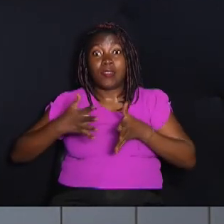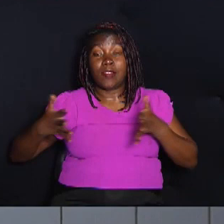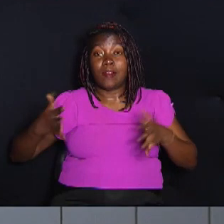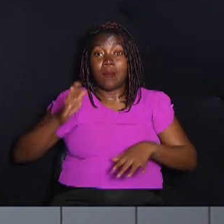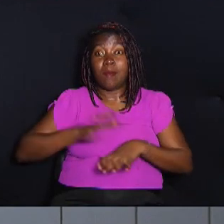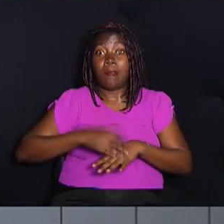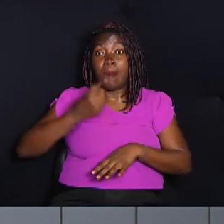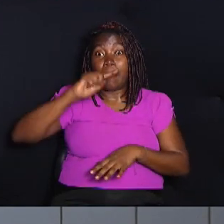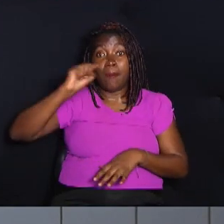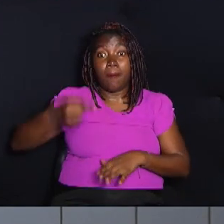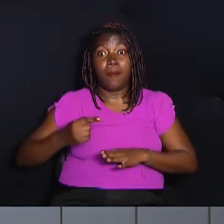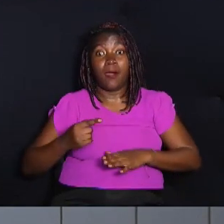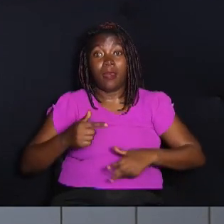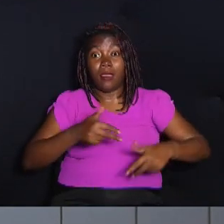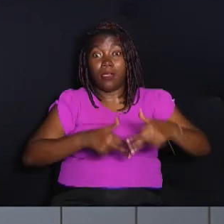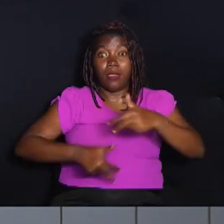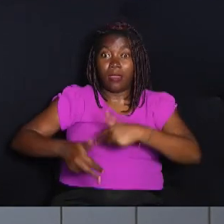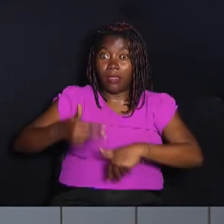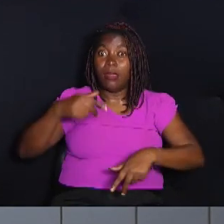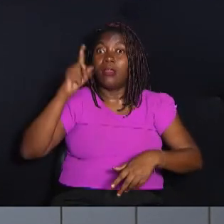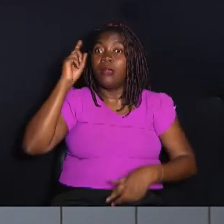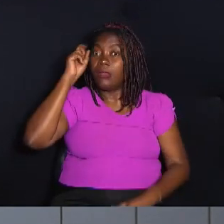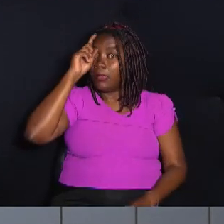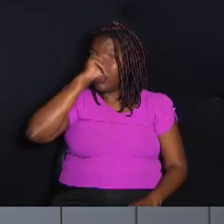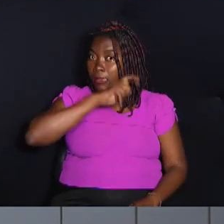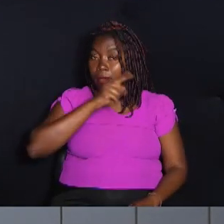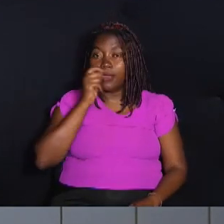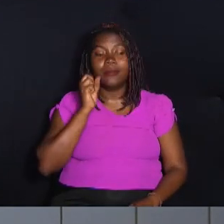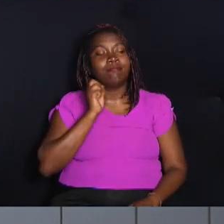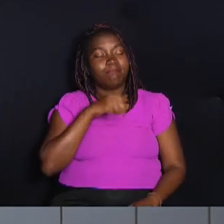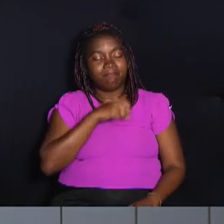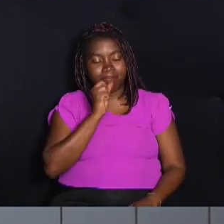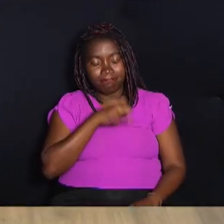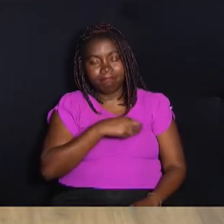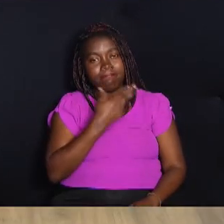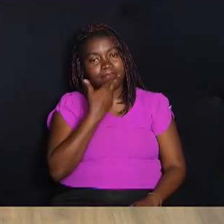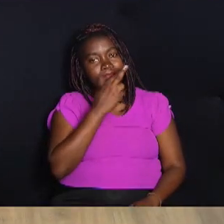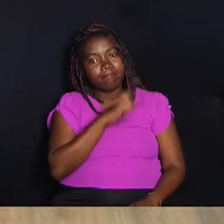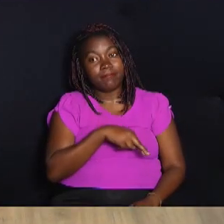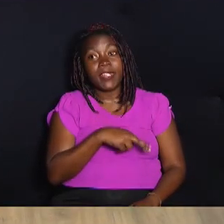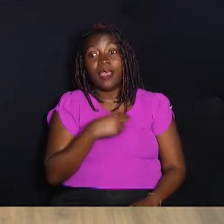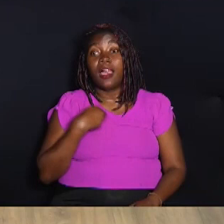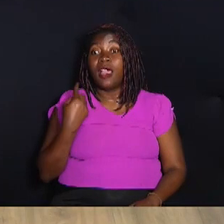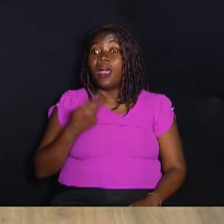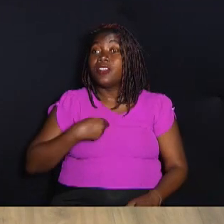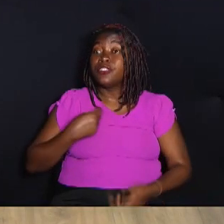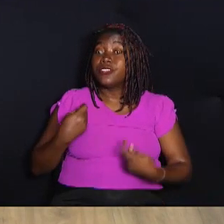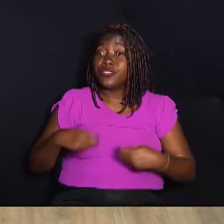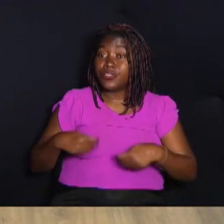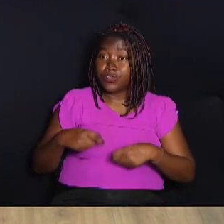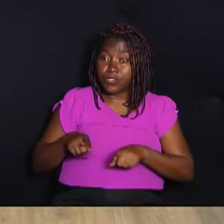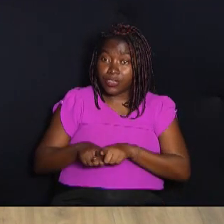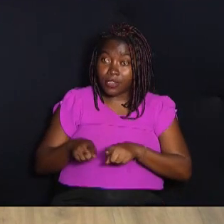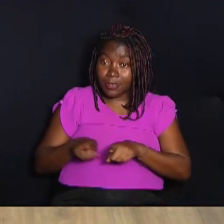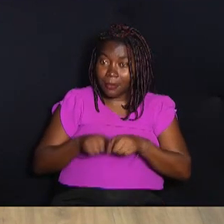habitantes, é um desafio. Sim, sem dúvida. Olha, a gente precisa também desmistificar, porque às vezes a gente pensa